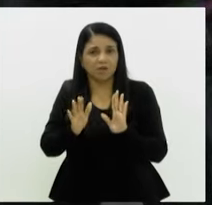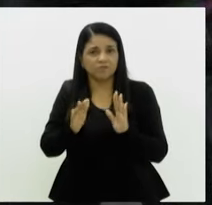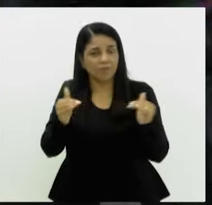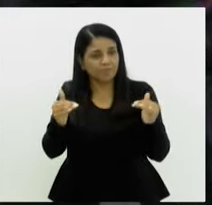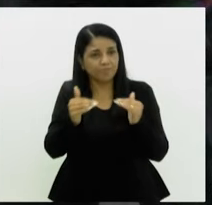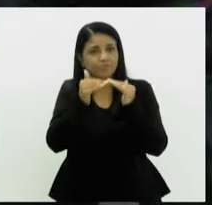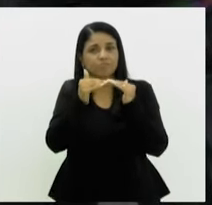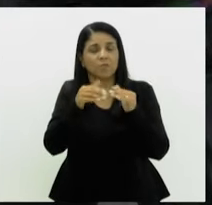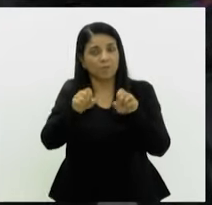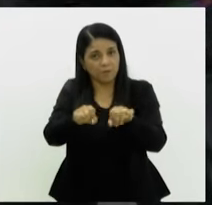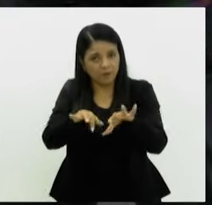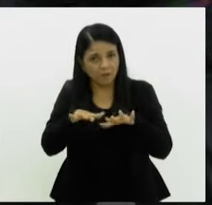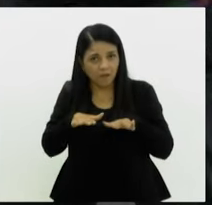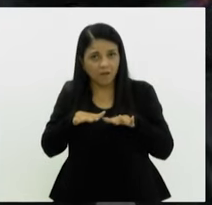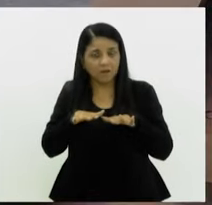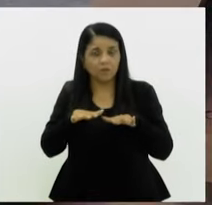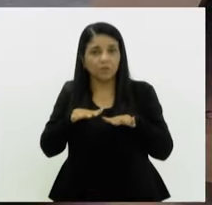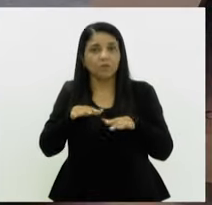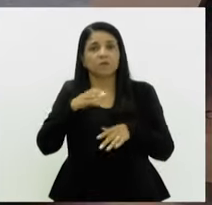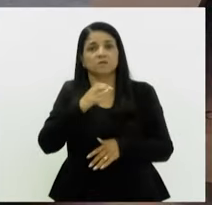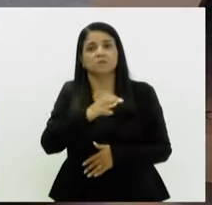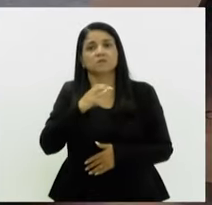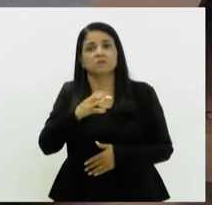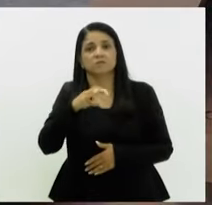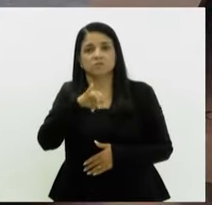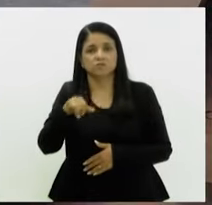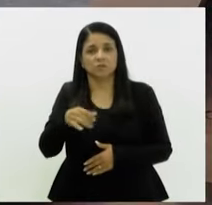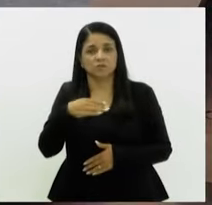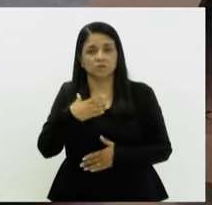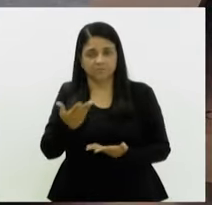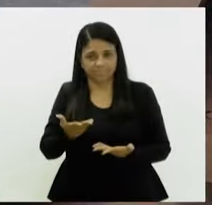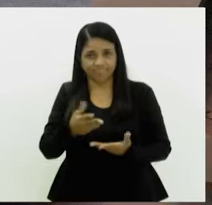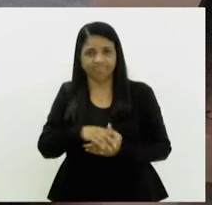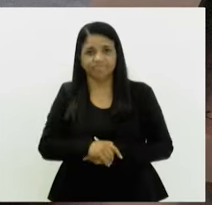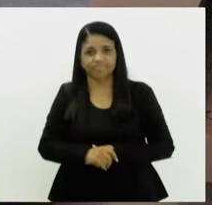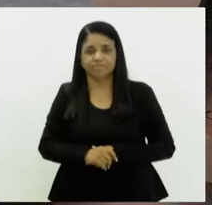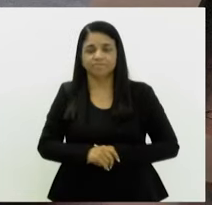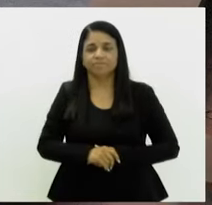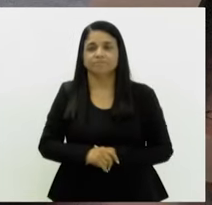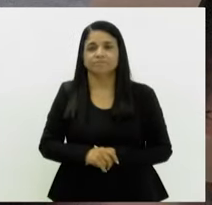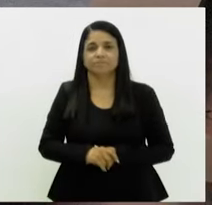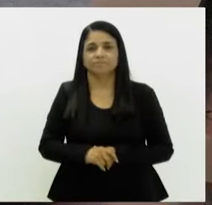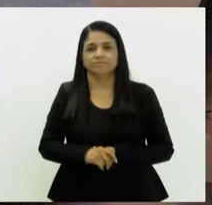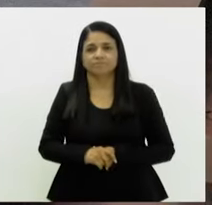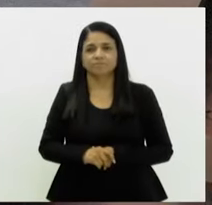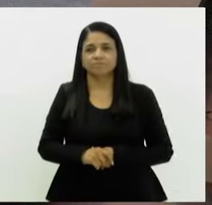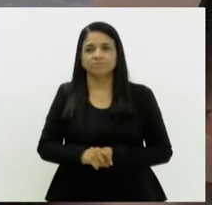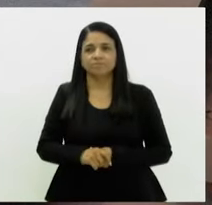entre o plenário e a CCJ ao vivo e a cores.